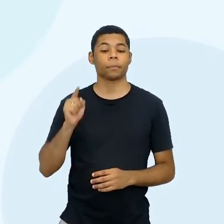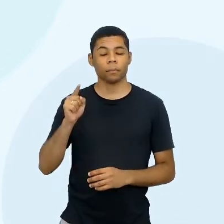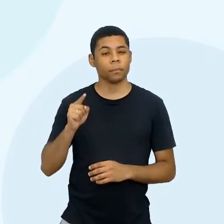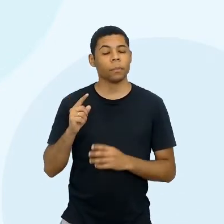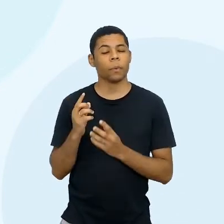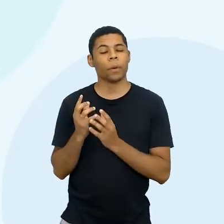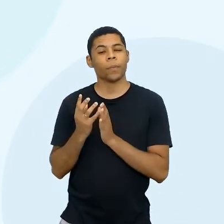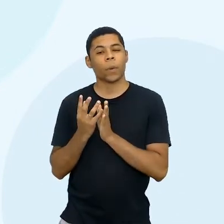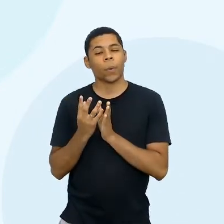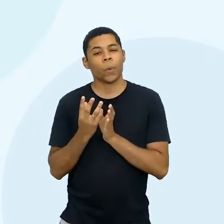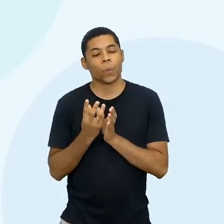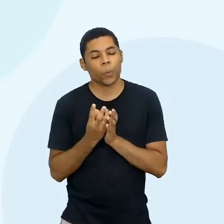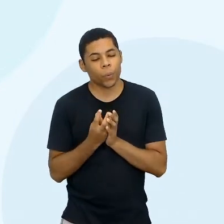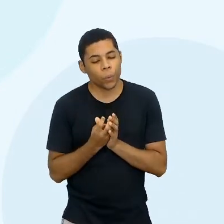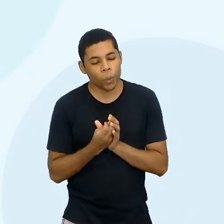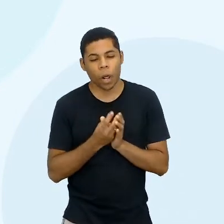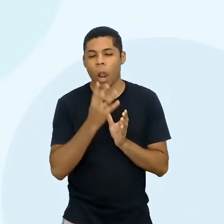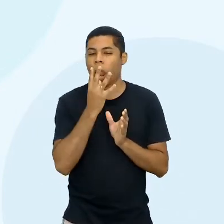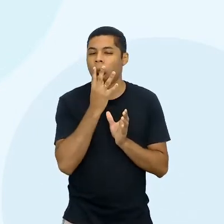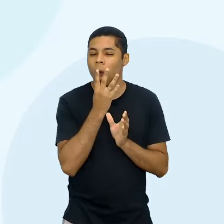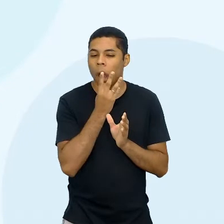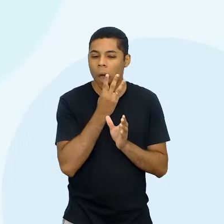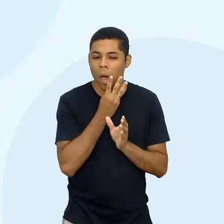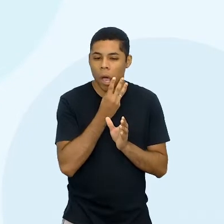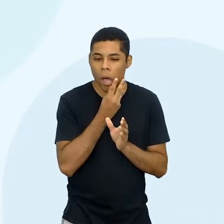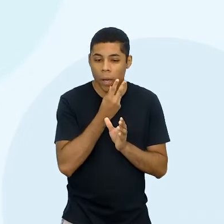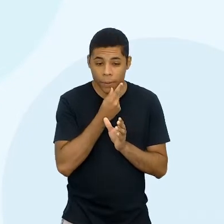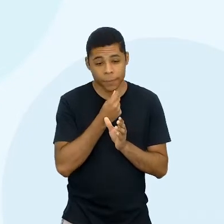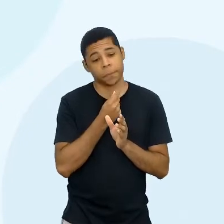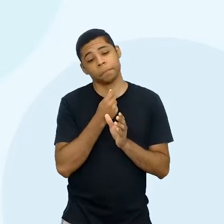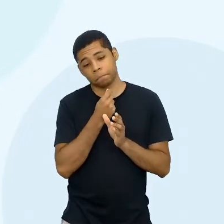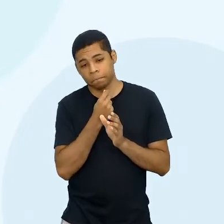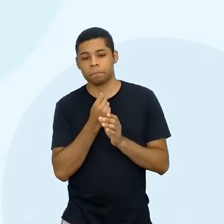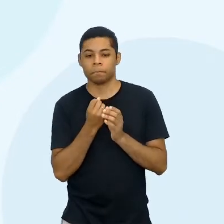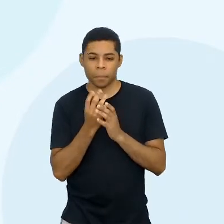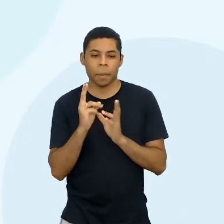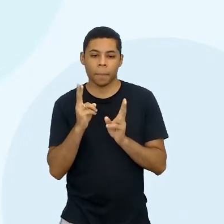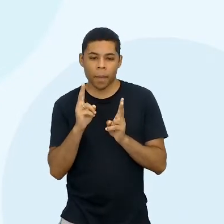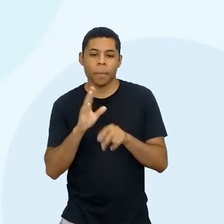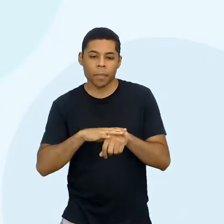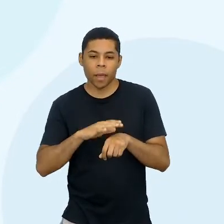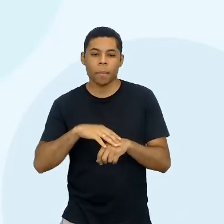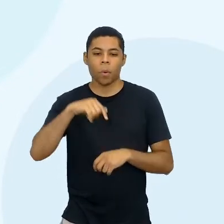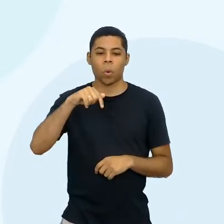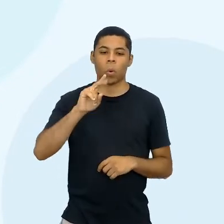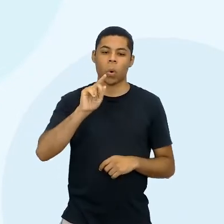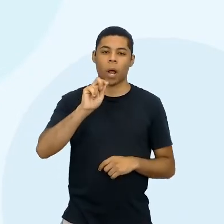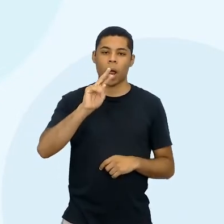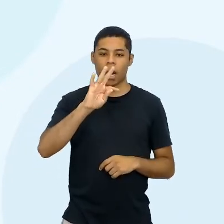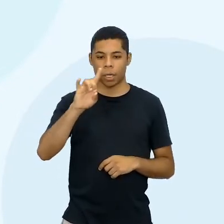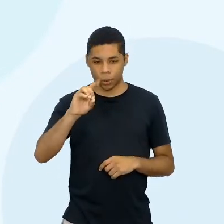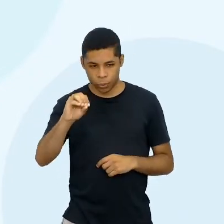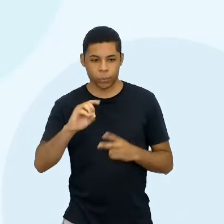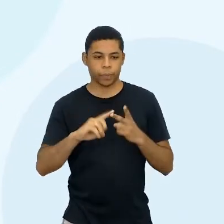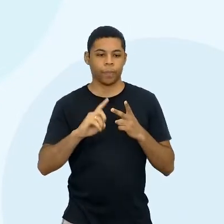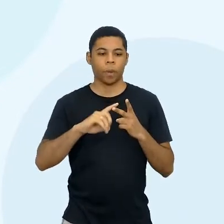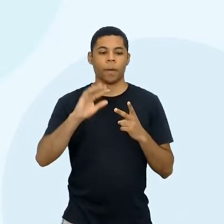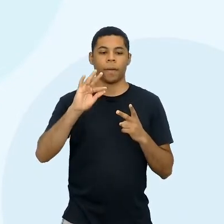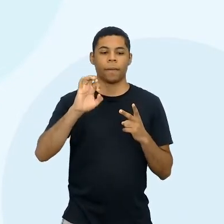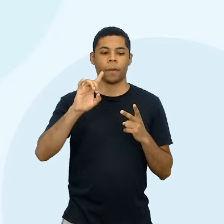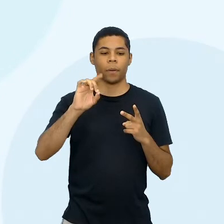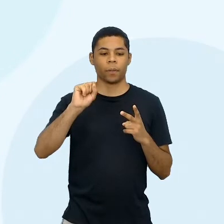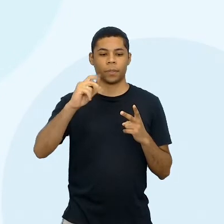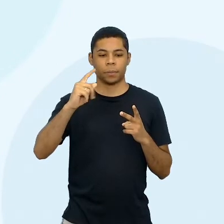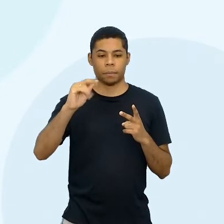lento, dando tempo para que os cristais de quartzo e feldespato cresçam mais. Assim pode-se ver nele